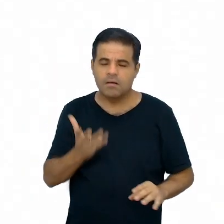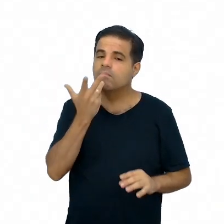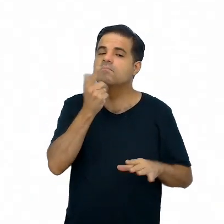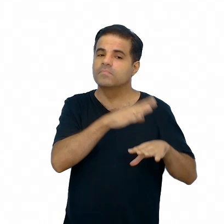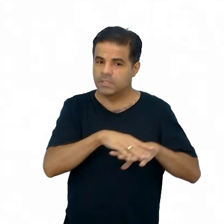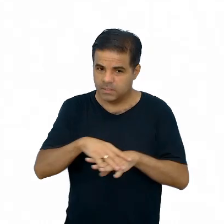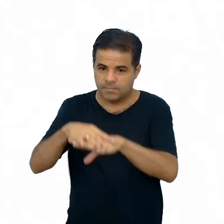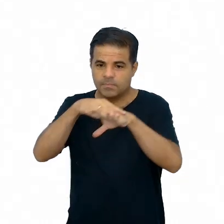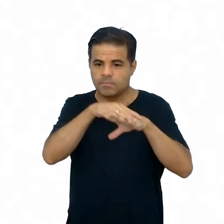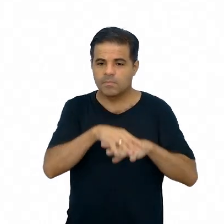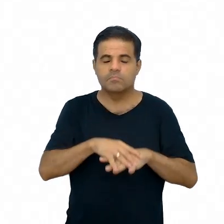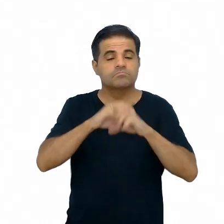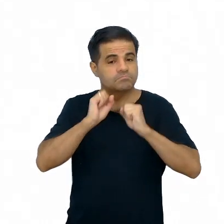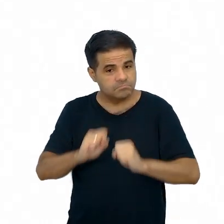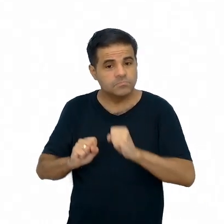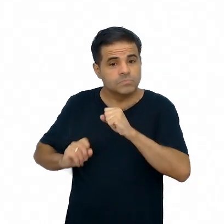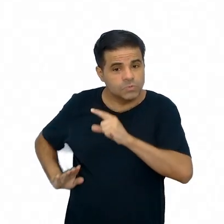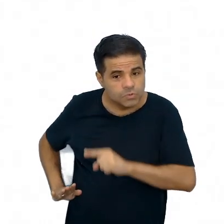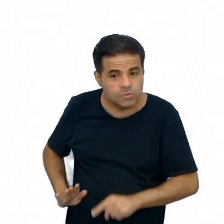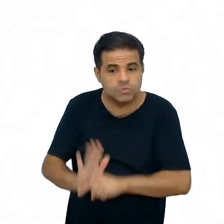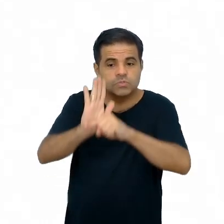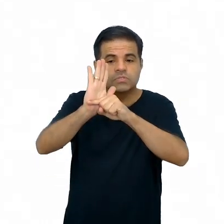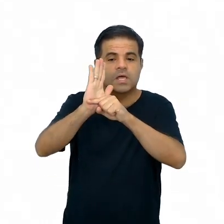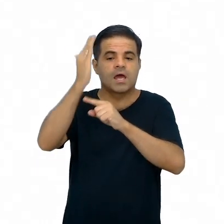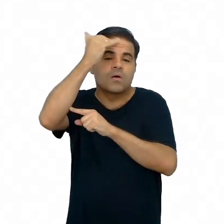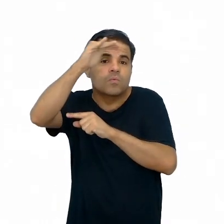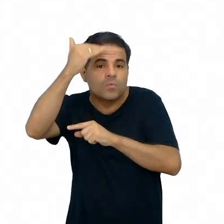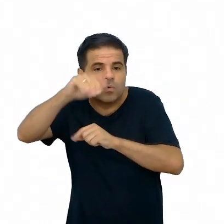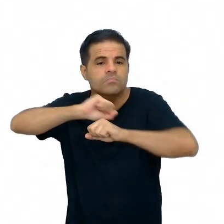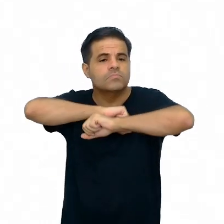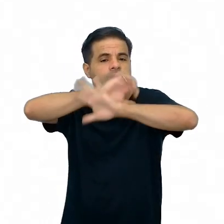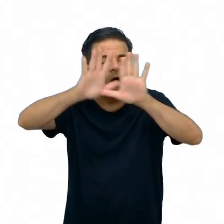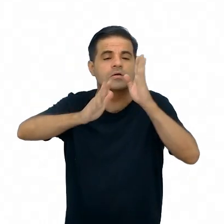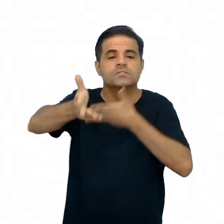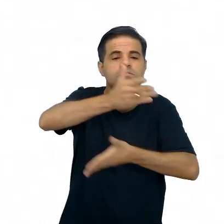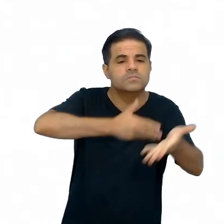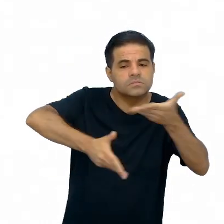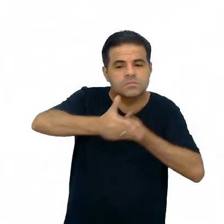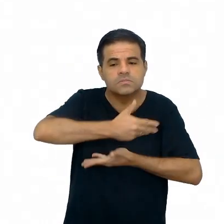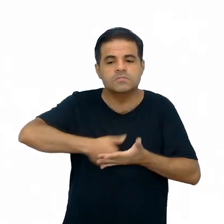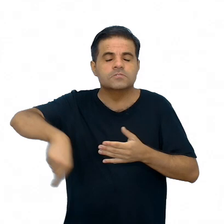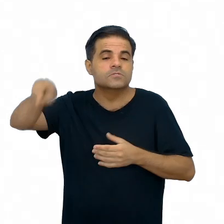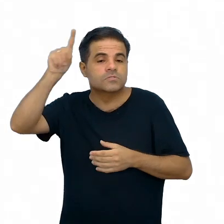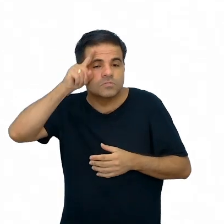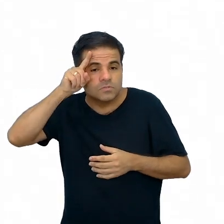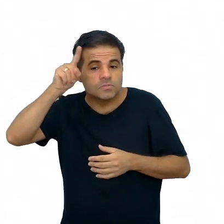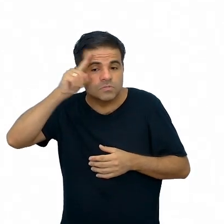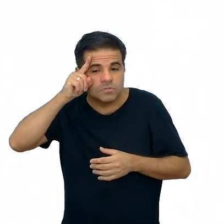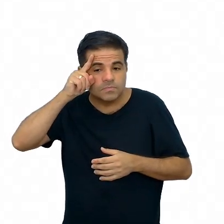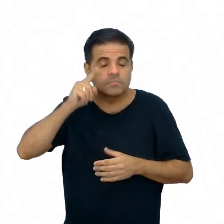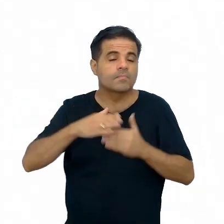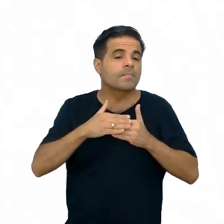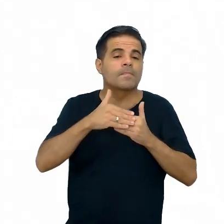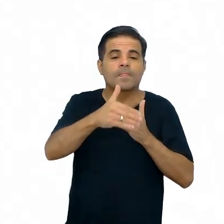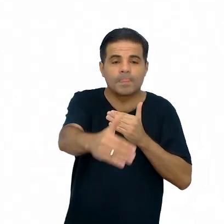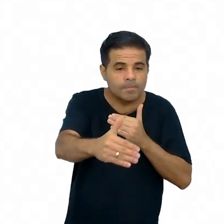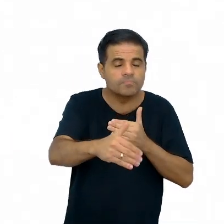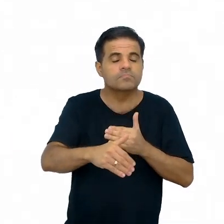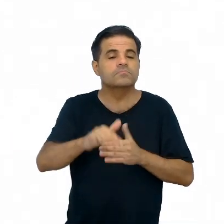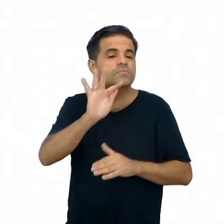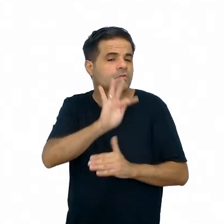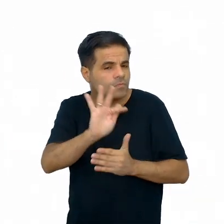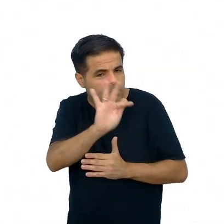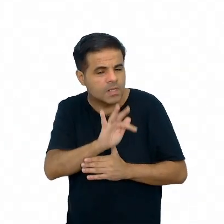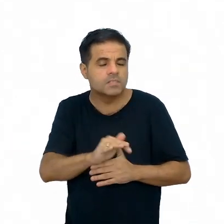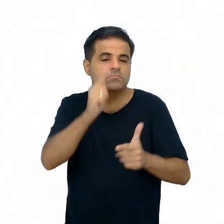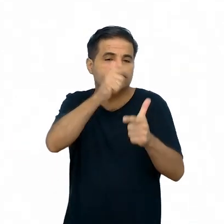que também podem contribuir para a compreensão das relações cotidianas e na resolução e formulação